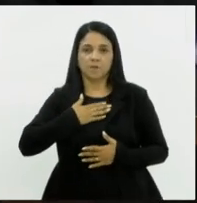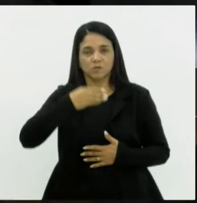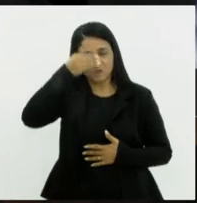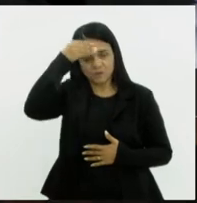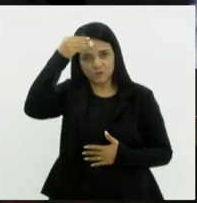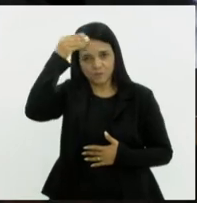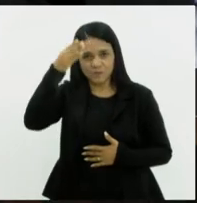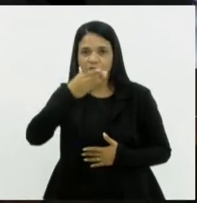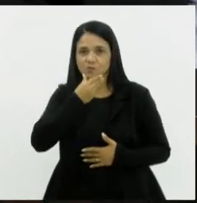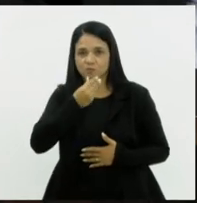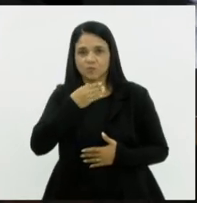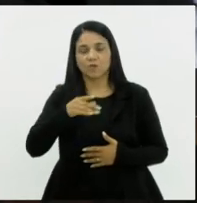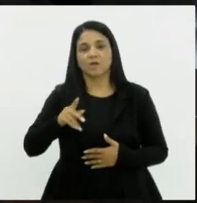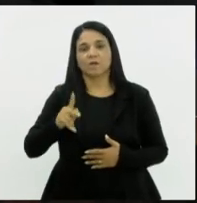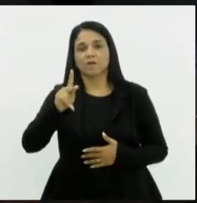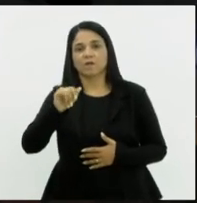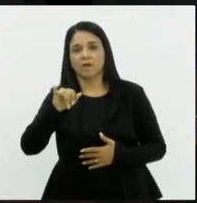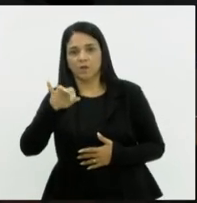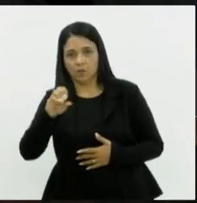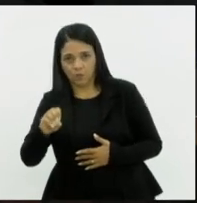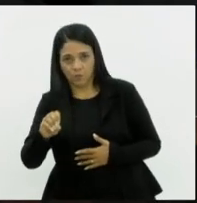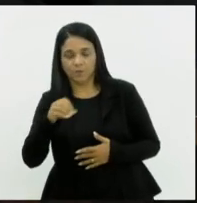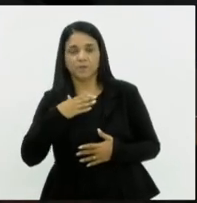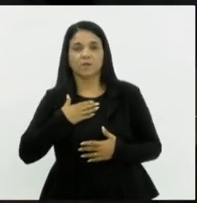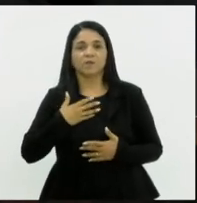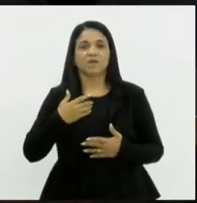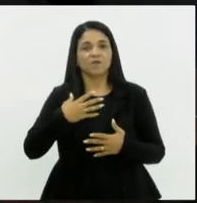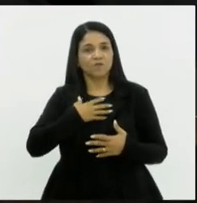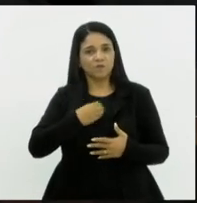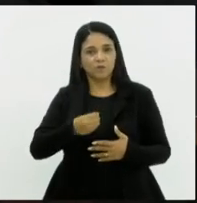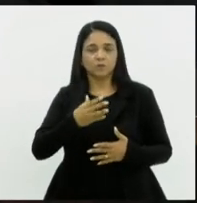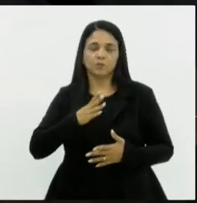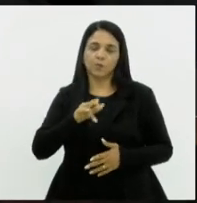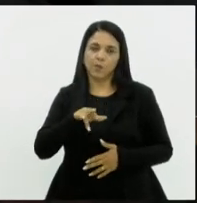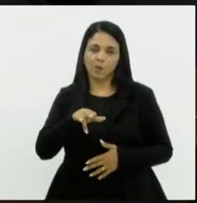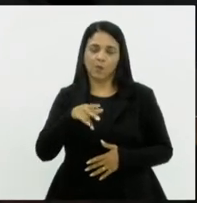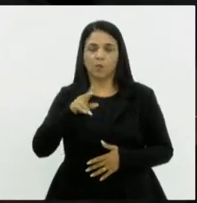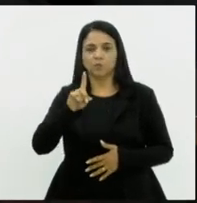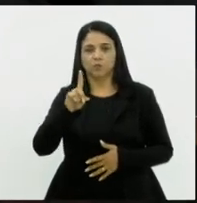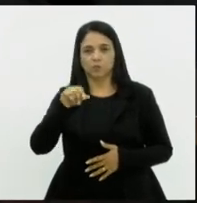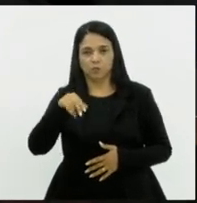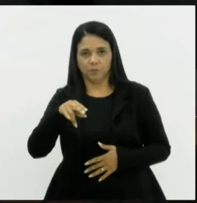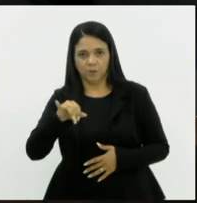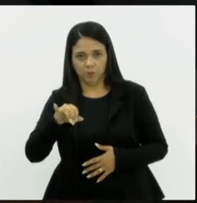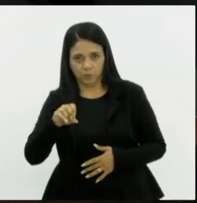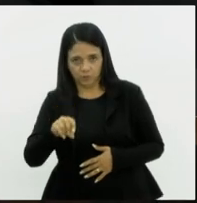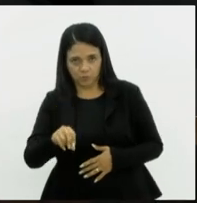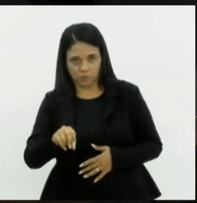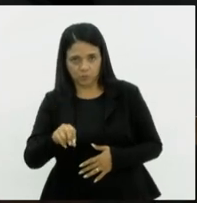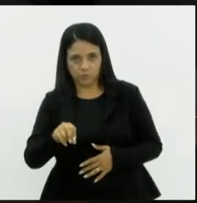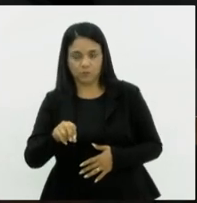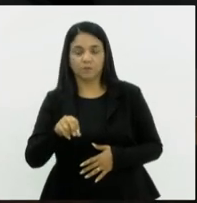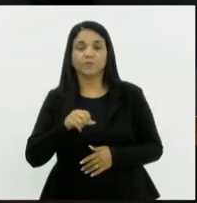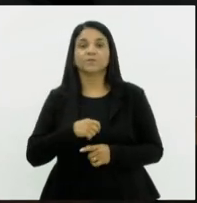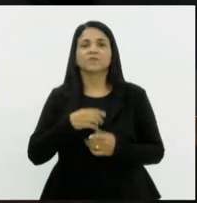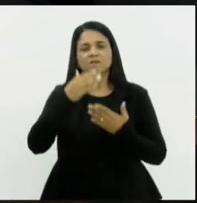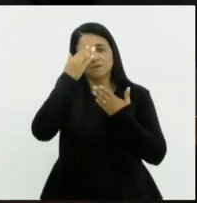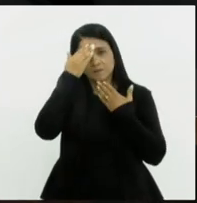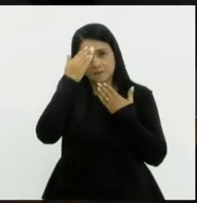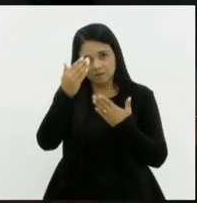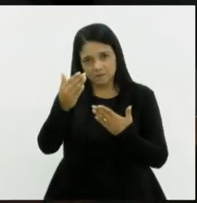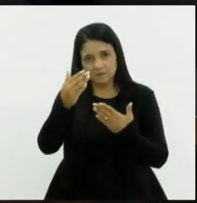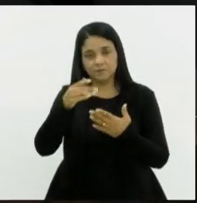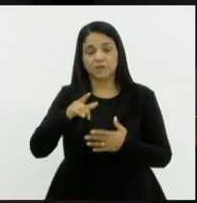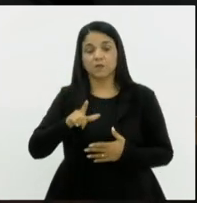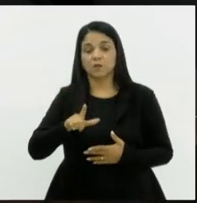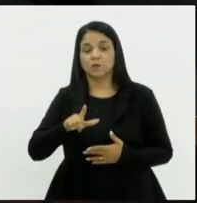Caio Brazão, filho do meu irmão, Domingo Brazão. Quero agradecer aqui a